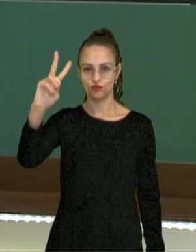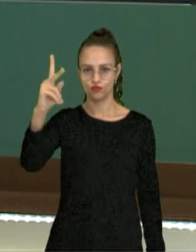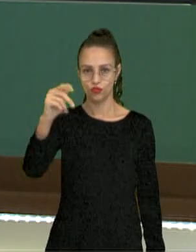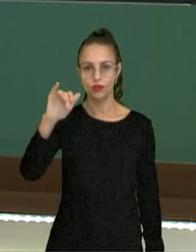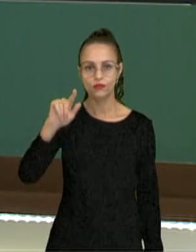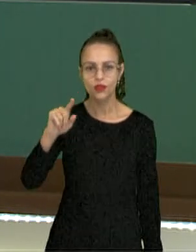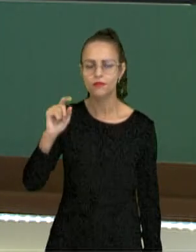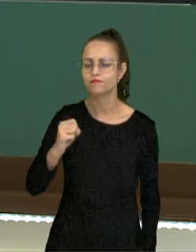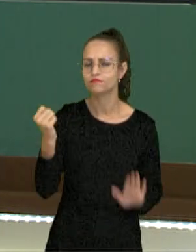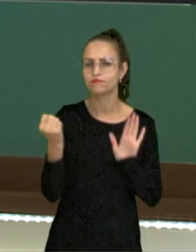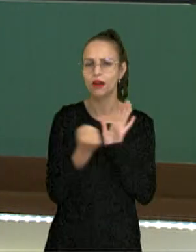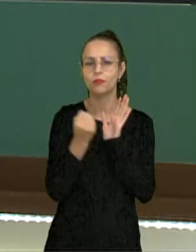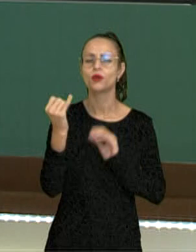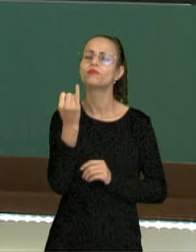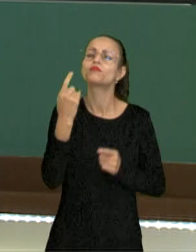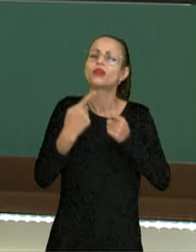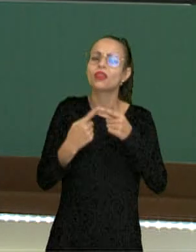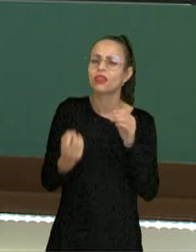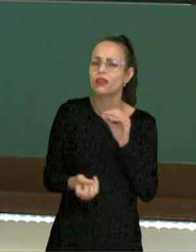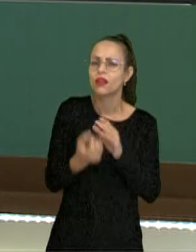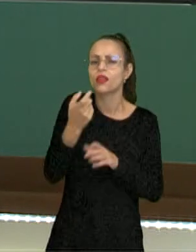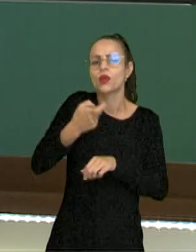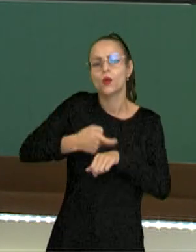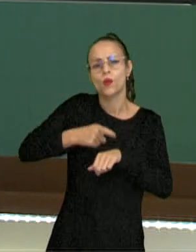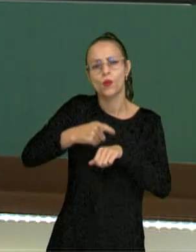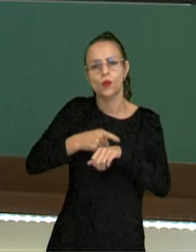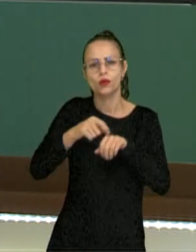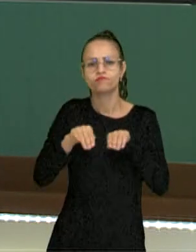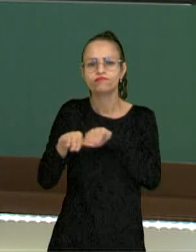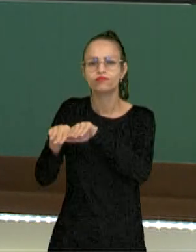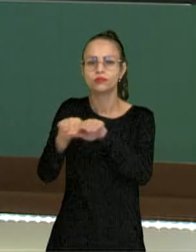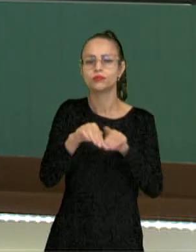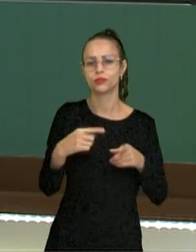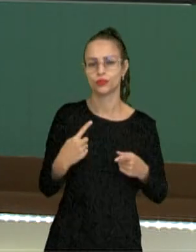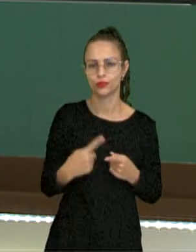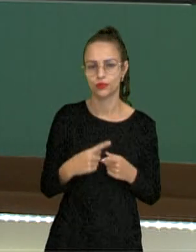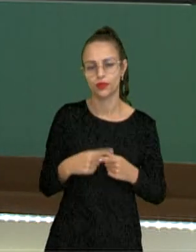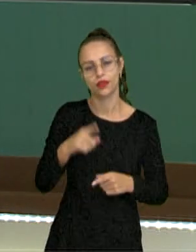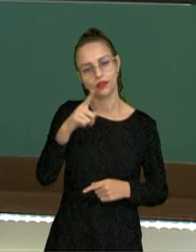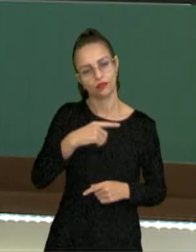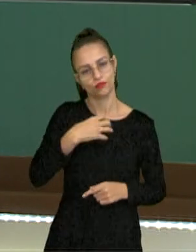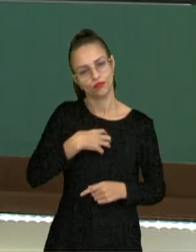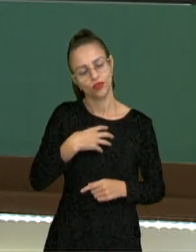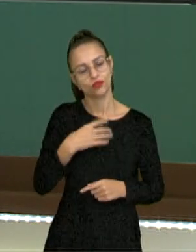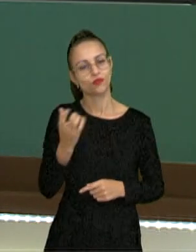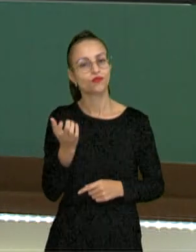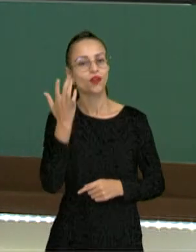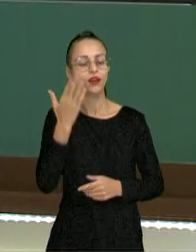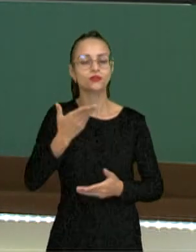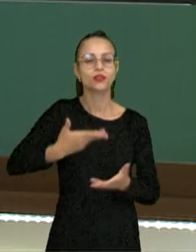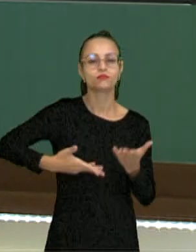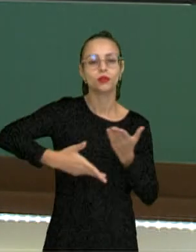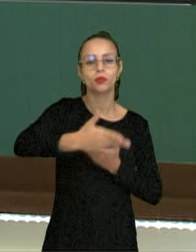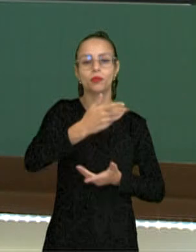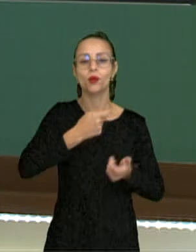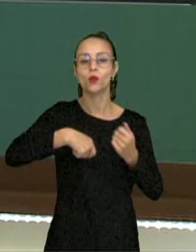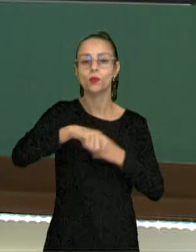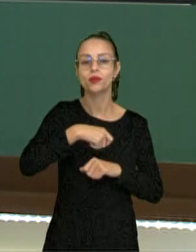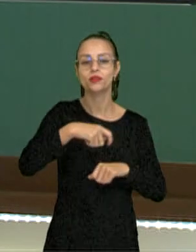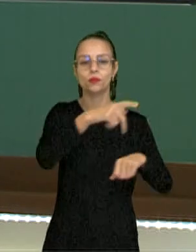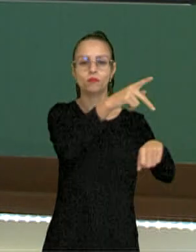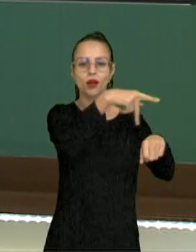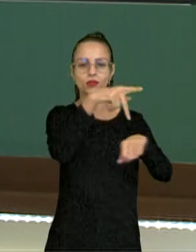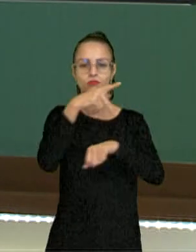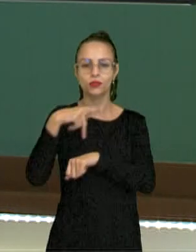foram estabelecidos, foi criado esse padrão? É uma forma de facilitar as relações comerciais entre os países, por